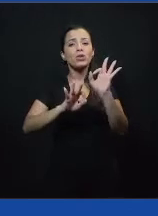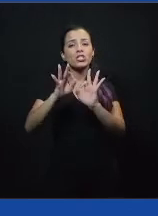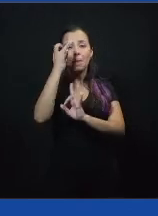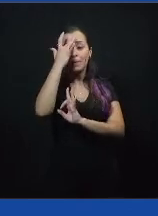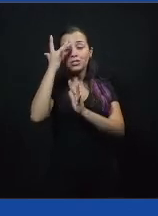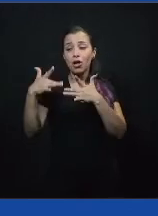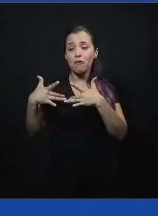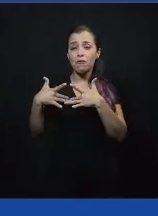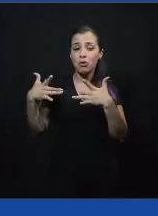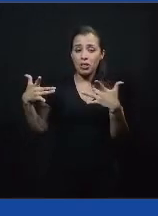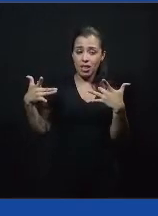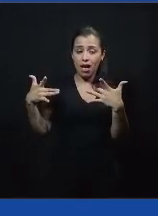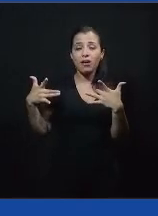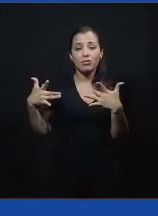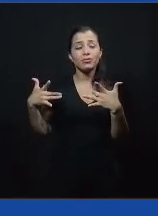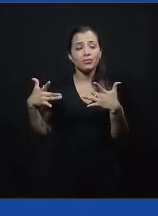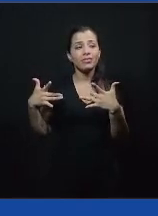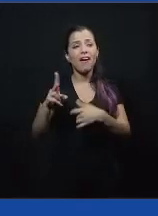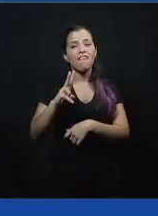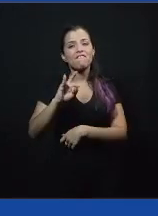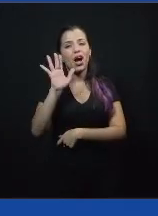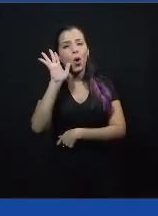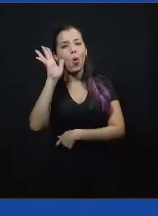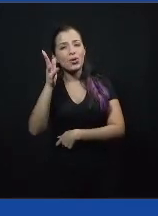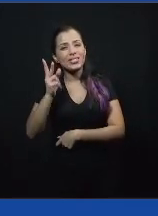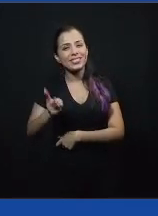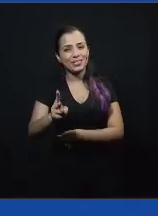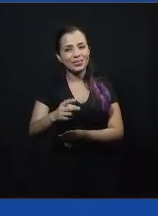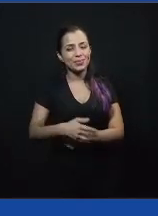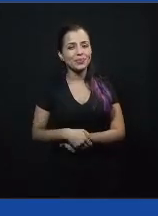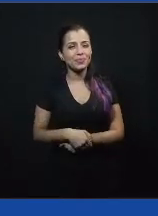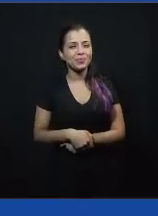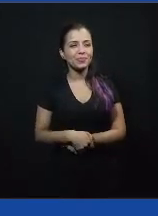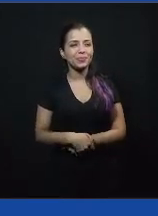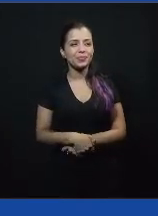das 11 também vai estar acontecendo né Dri